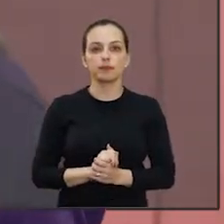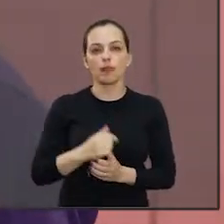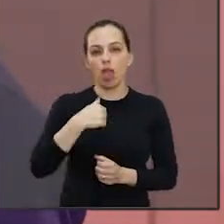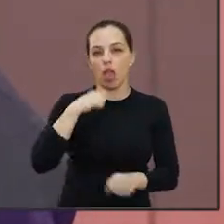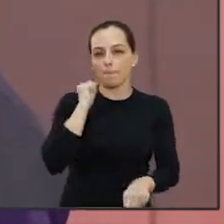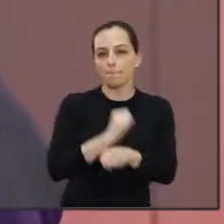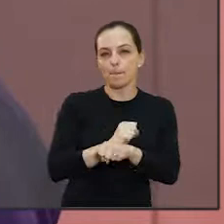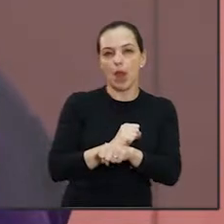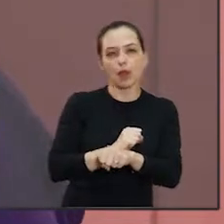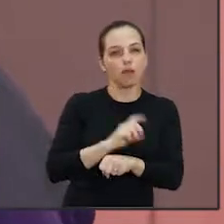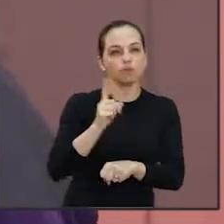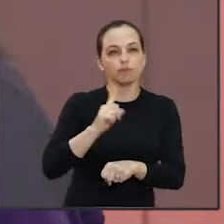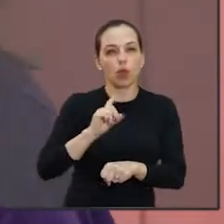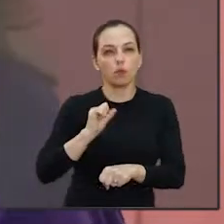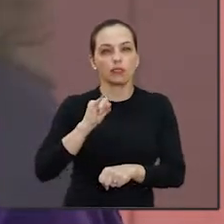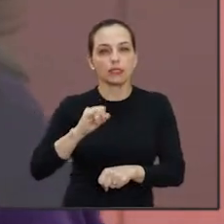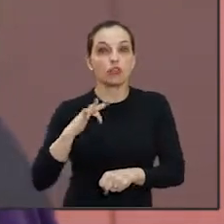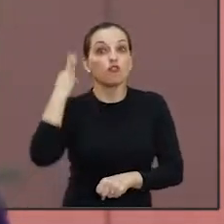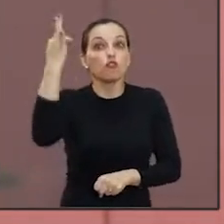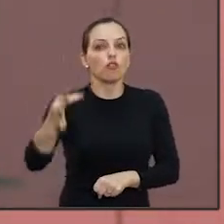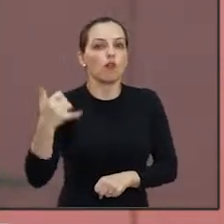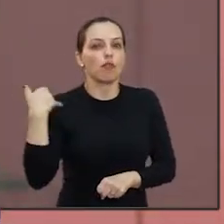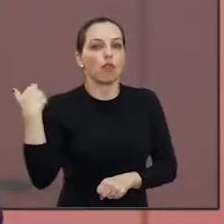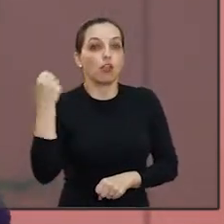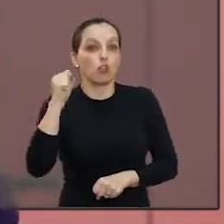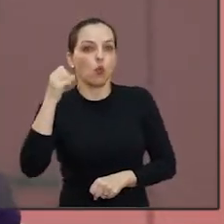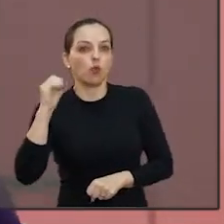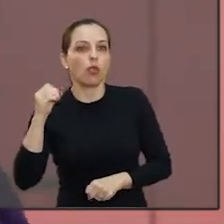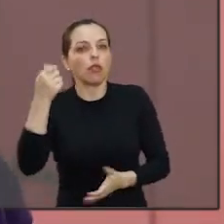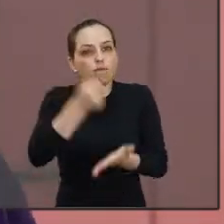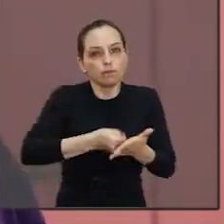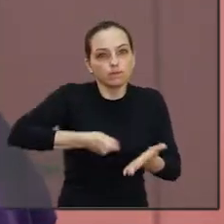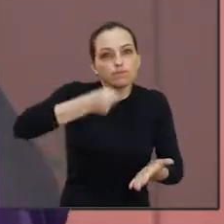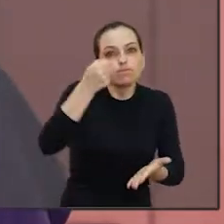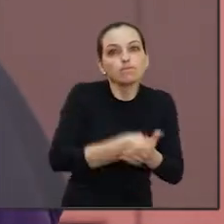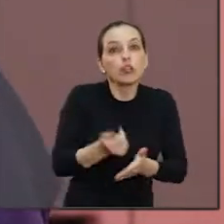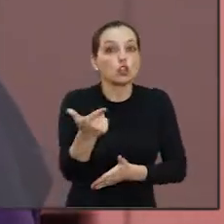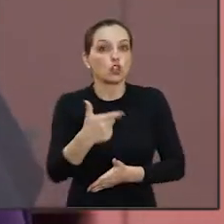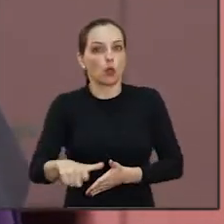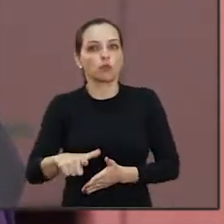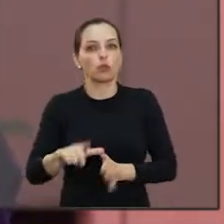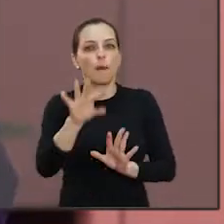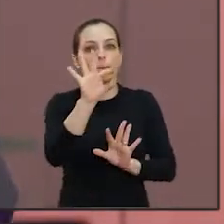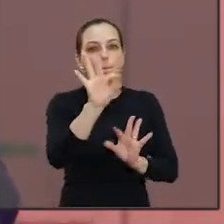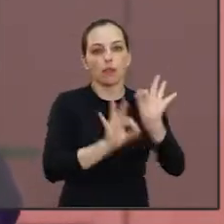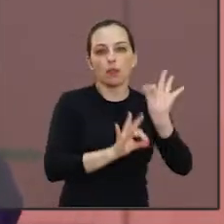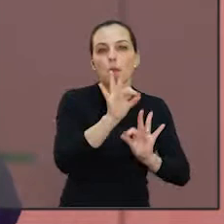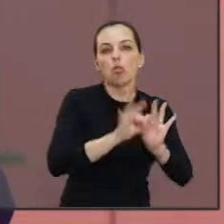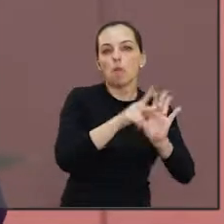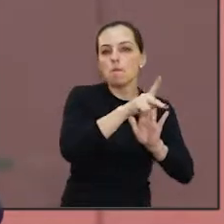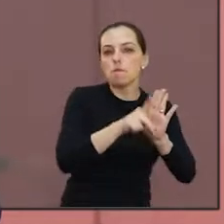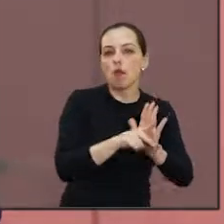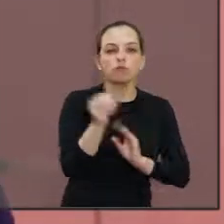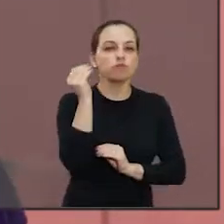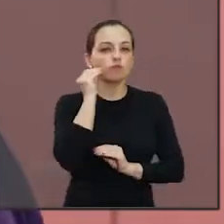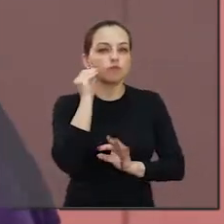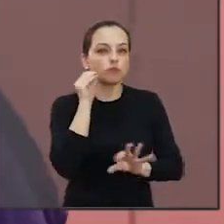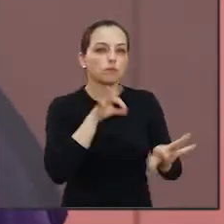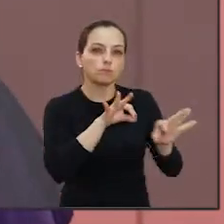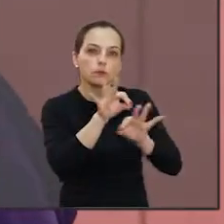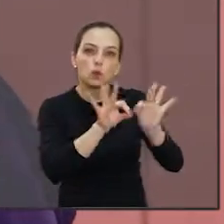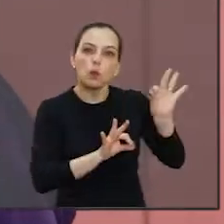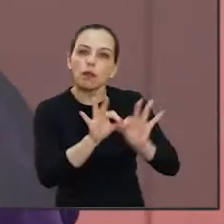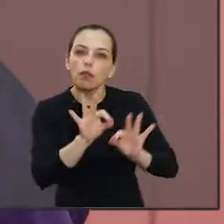80 anos e estiver lá martelando. Então a gente está tentando fazer um projeto, a gente se reúne toda semana, a gente já